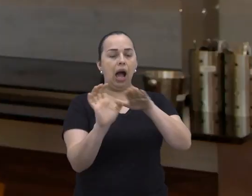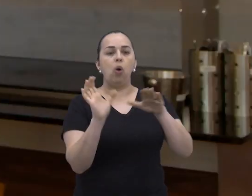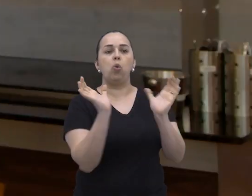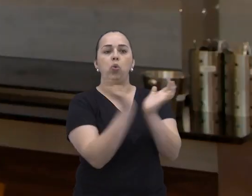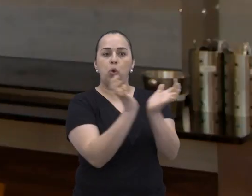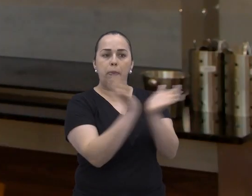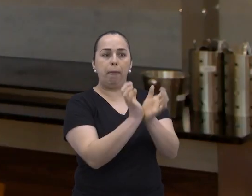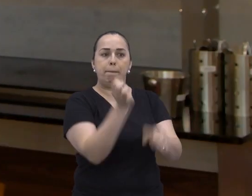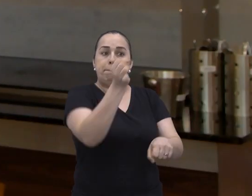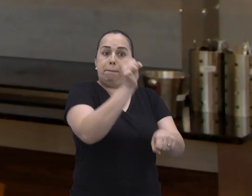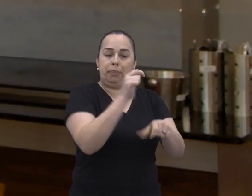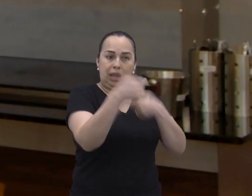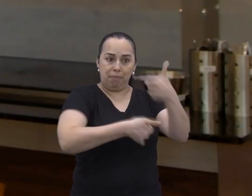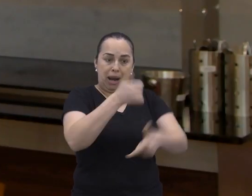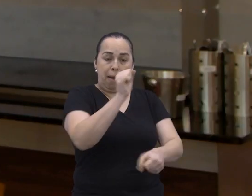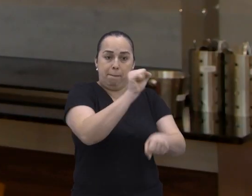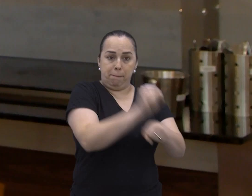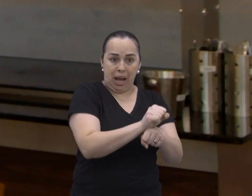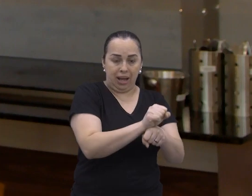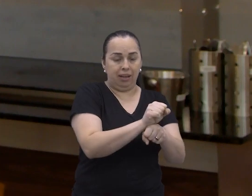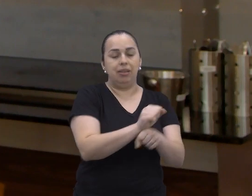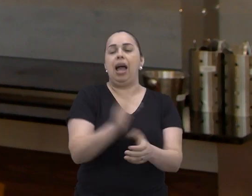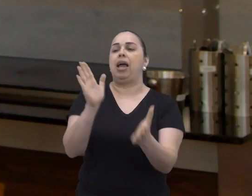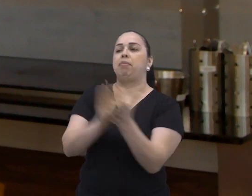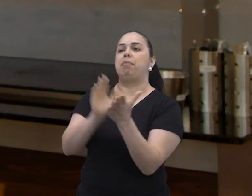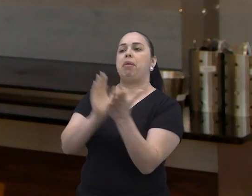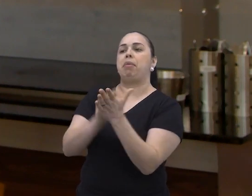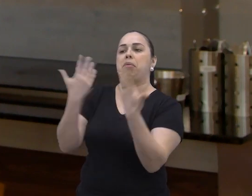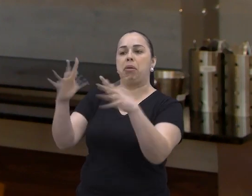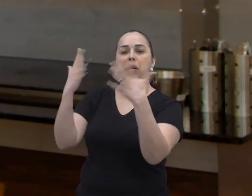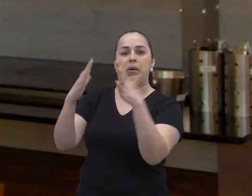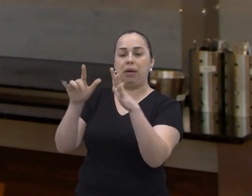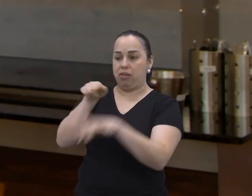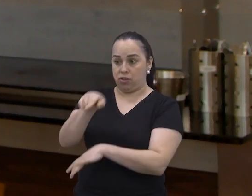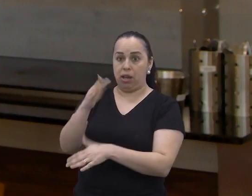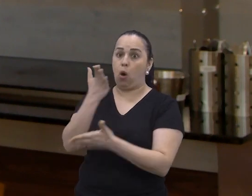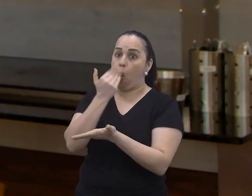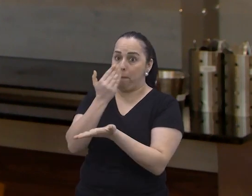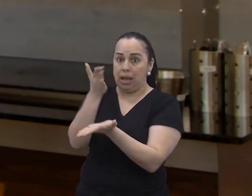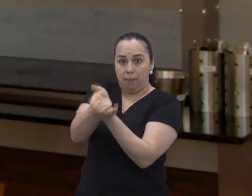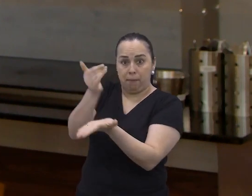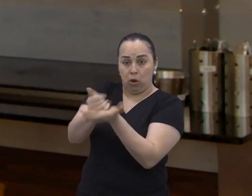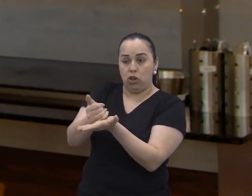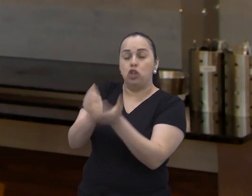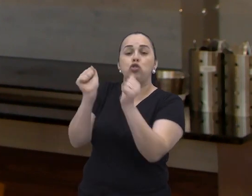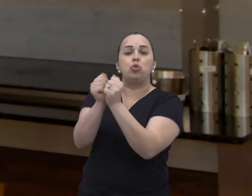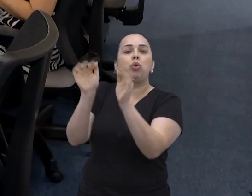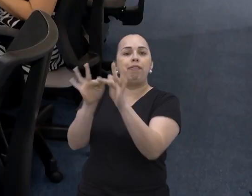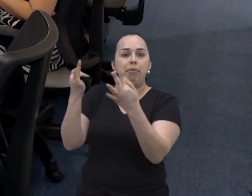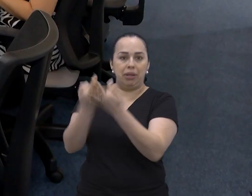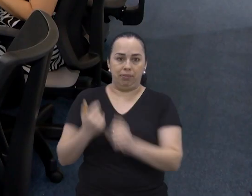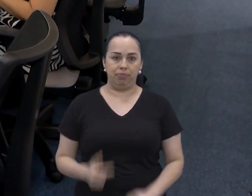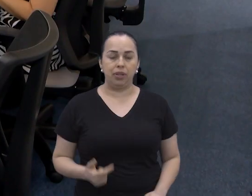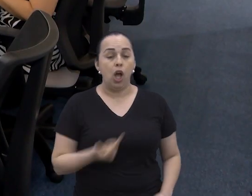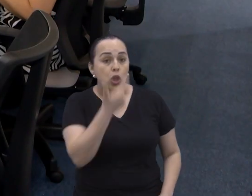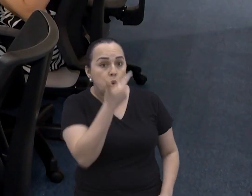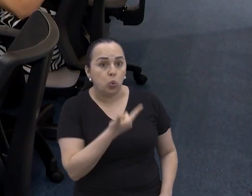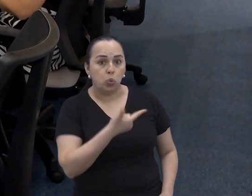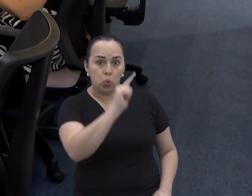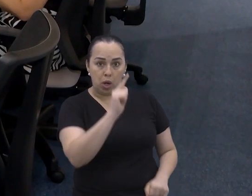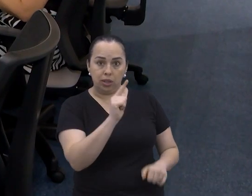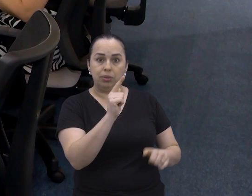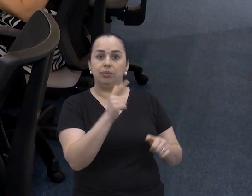Todo mundo para, a equipe inteira para, canta parabéns e a gente entrega o bolo para o colaborador levar para comer com a sua família. Já nesse